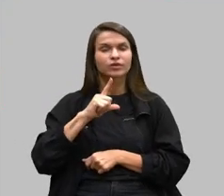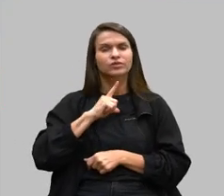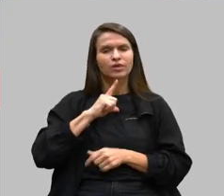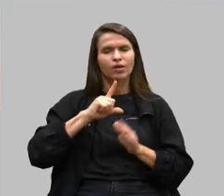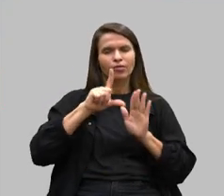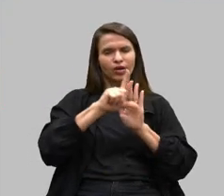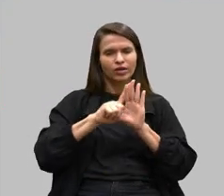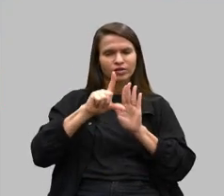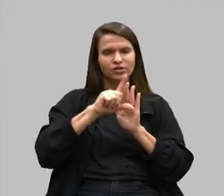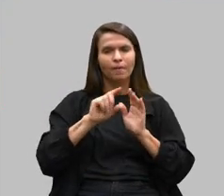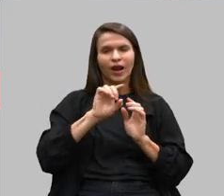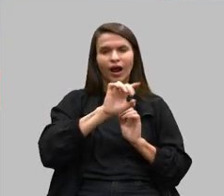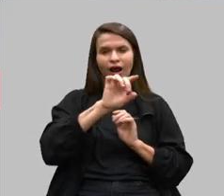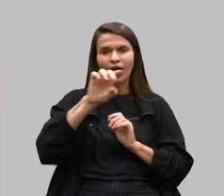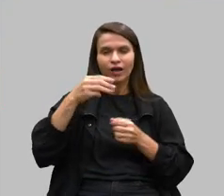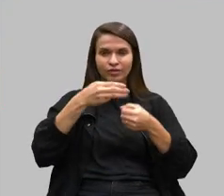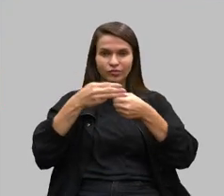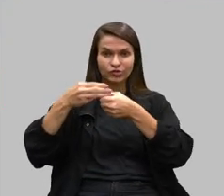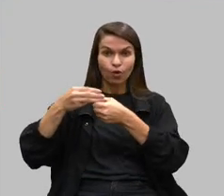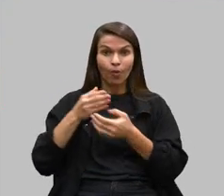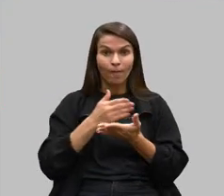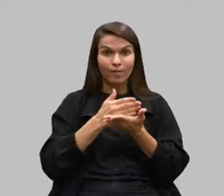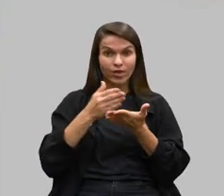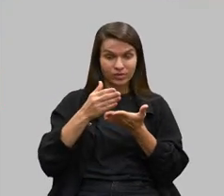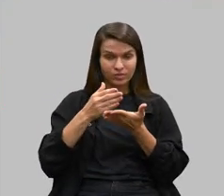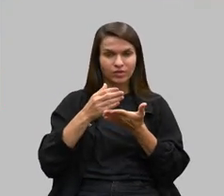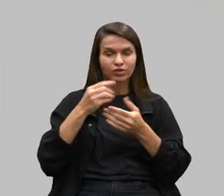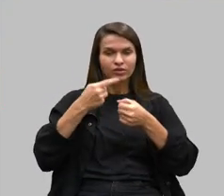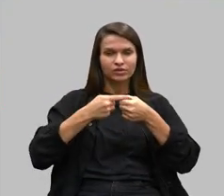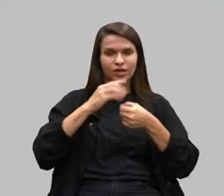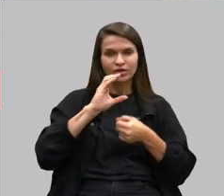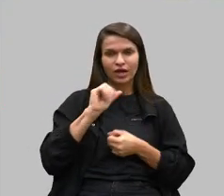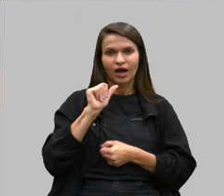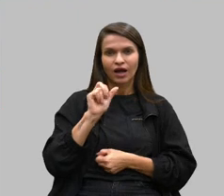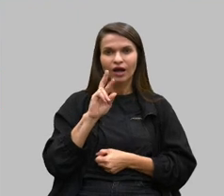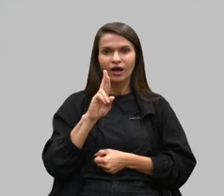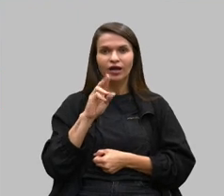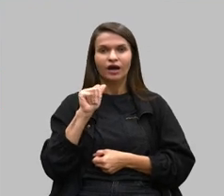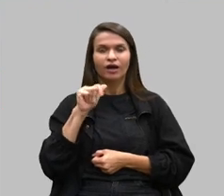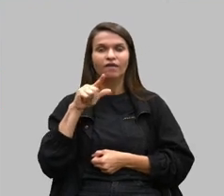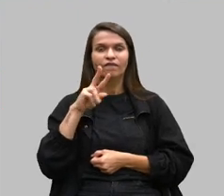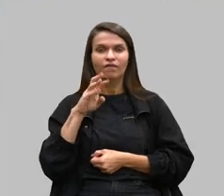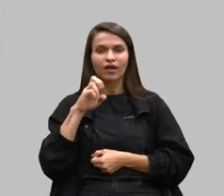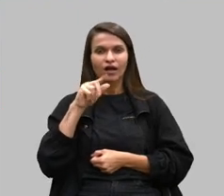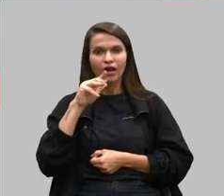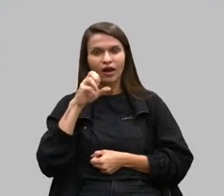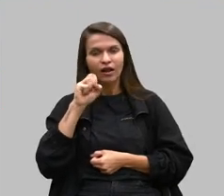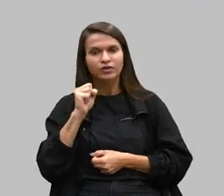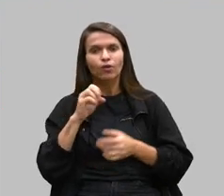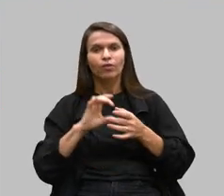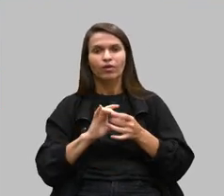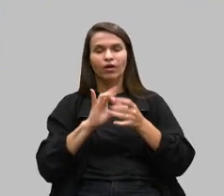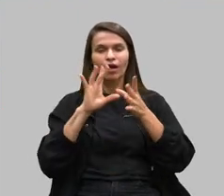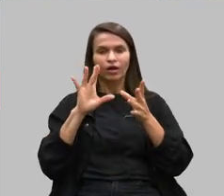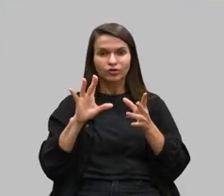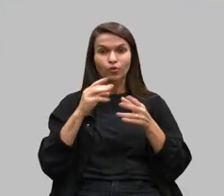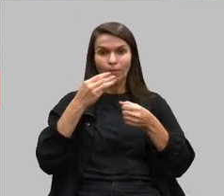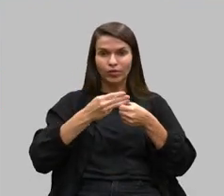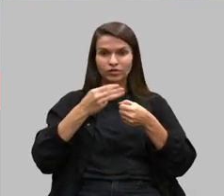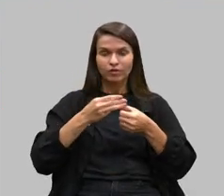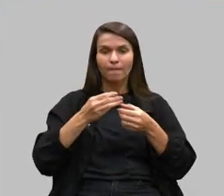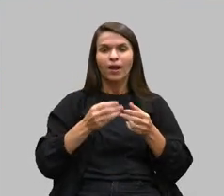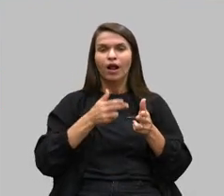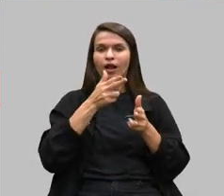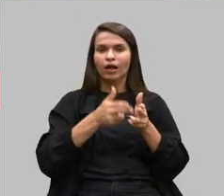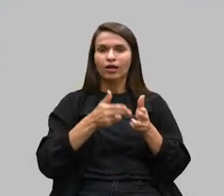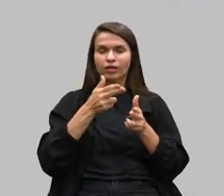município Começando por caravelas de autorização do município para passagem da ferrovia como também